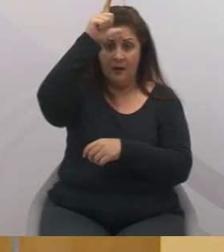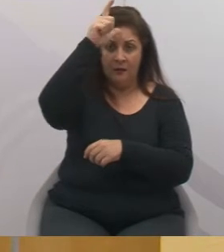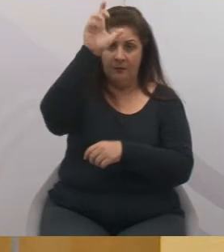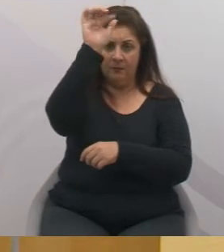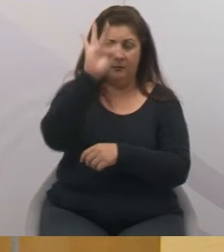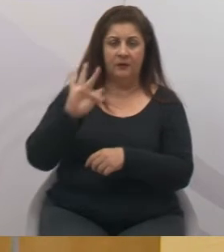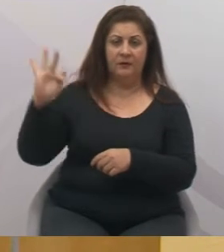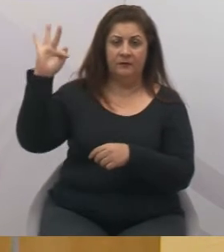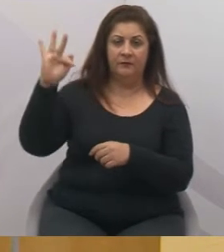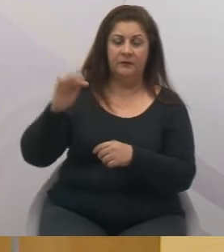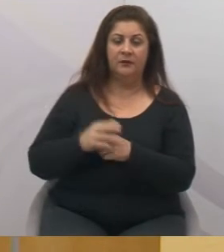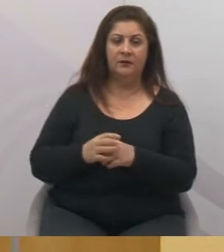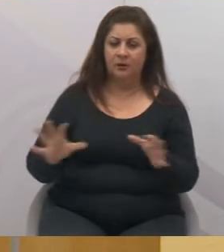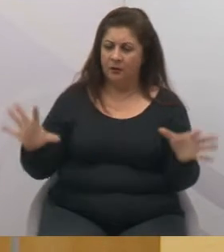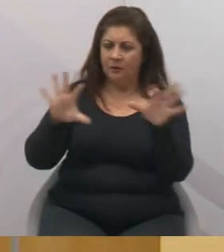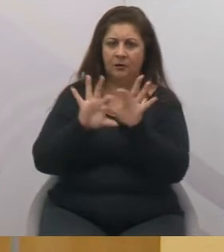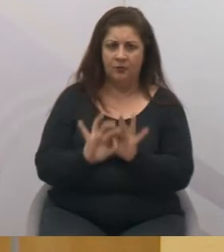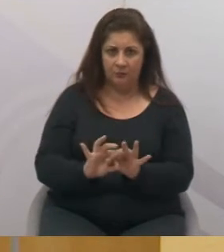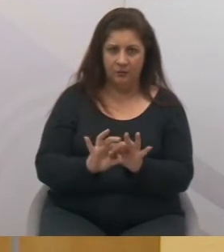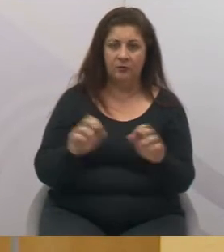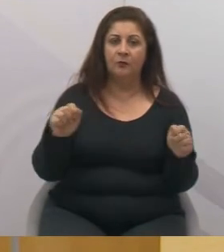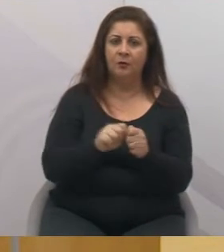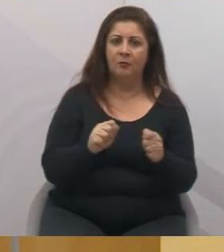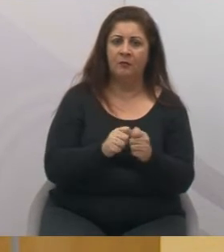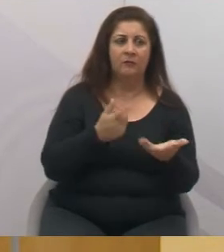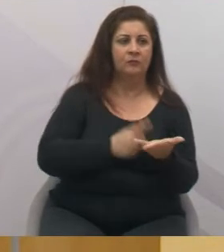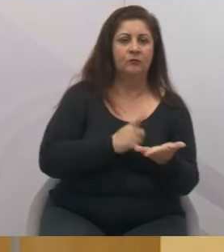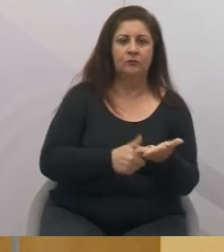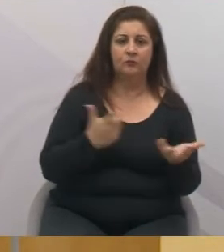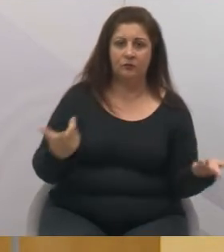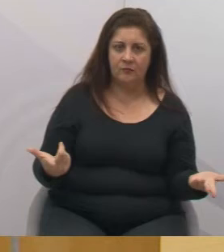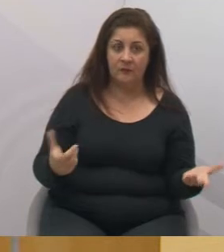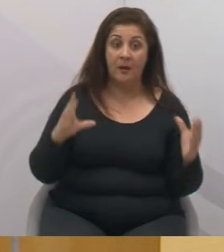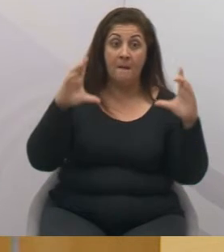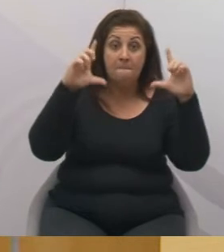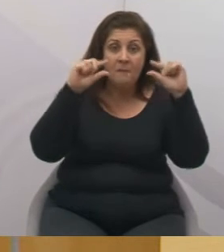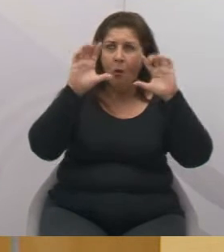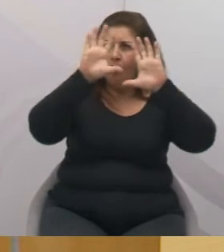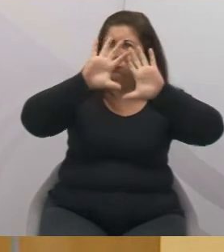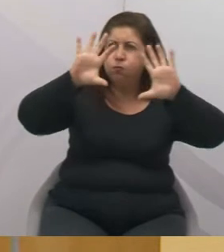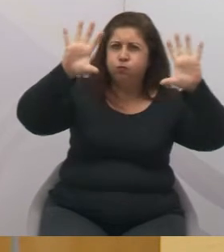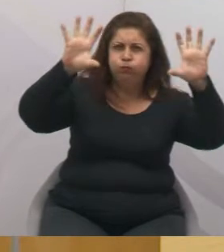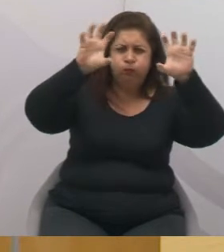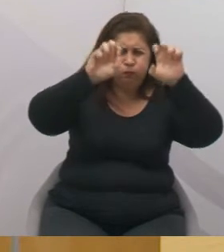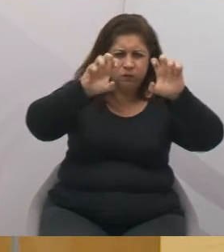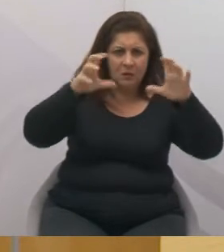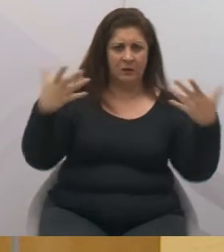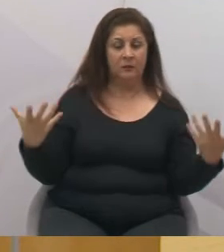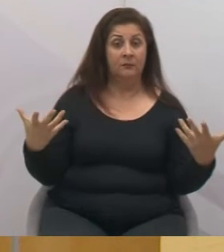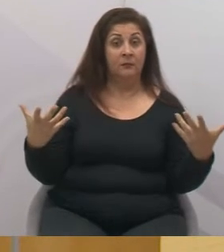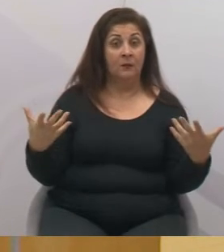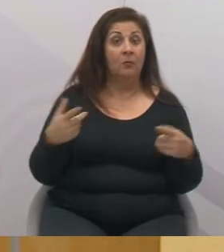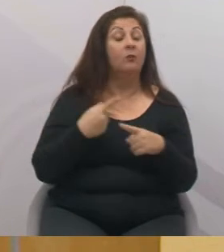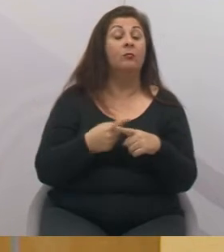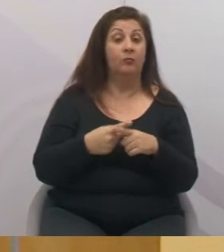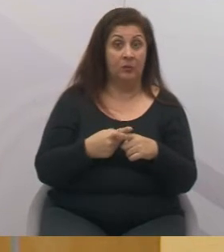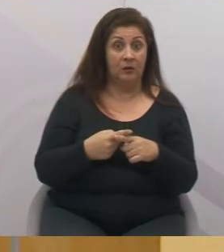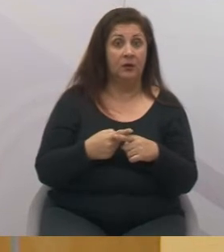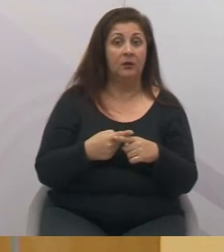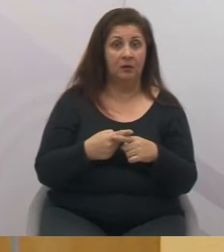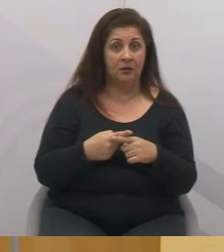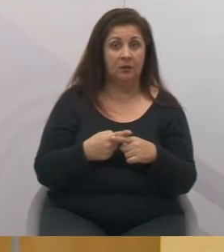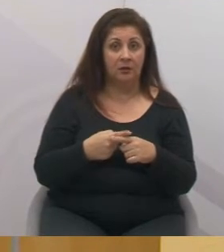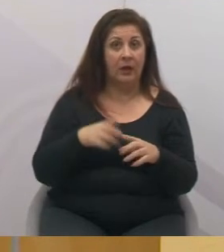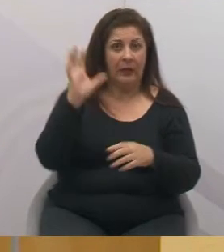para fazer um acordo para reduzir a emissão de carbono, vereador Sazak, é porque a situação está muito difícil. Vossa Excelência é